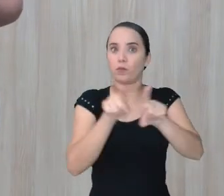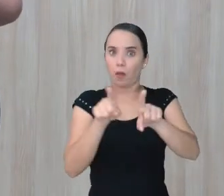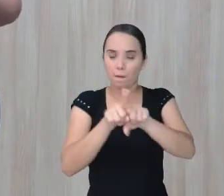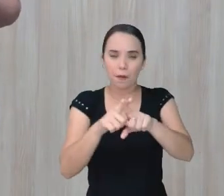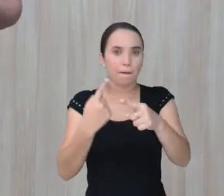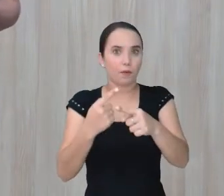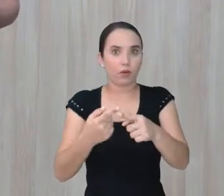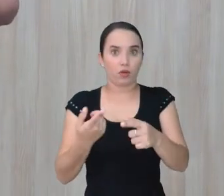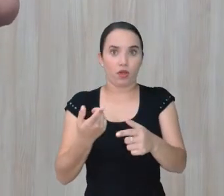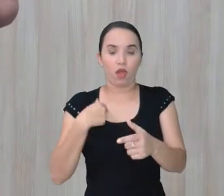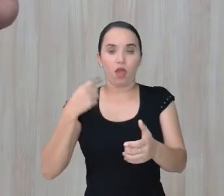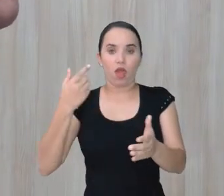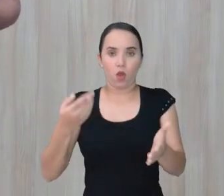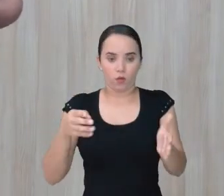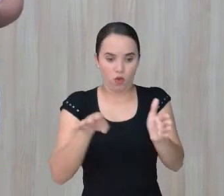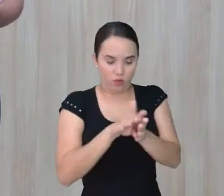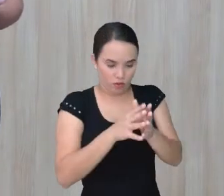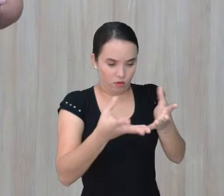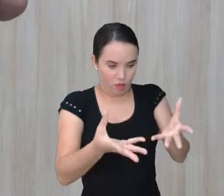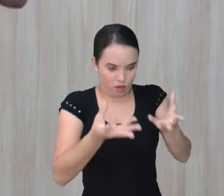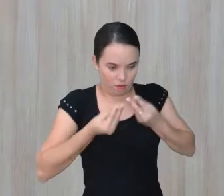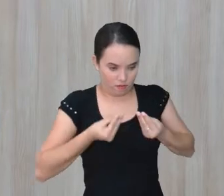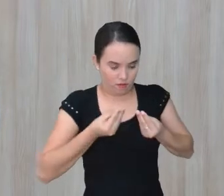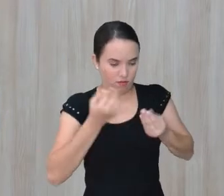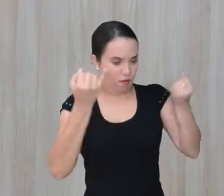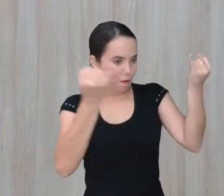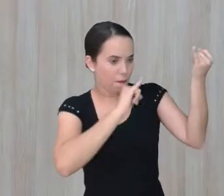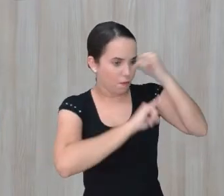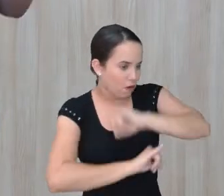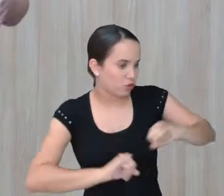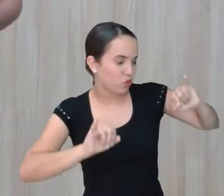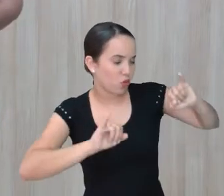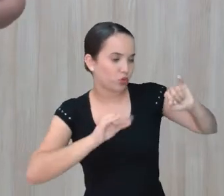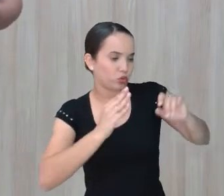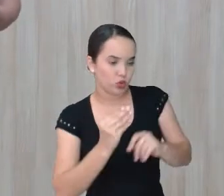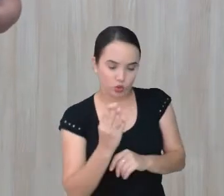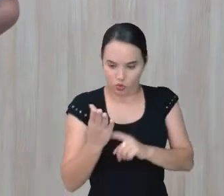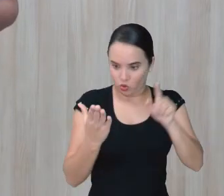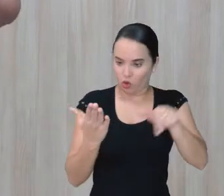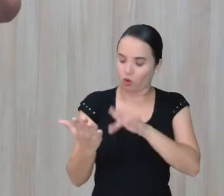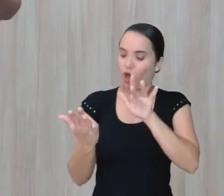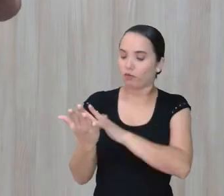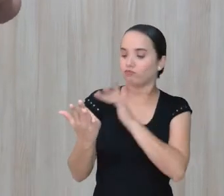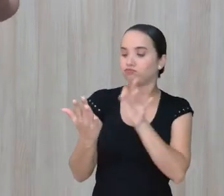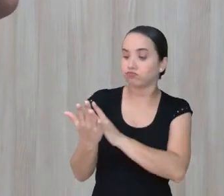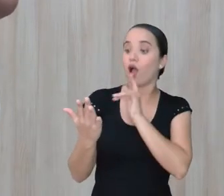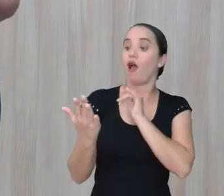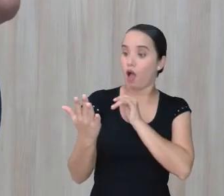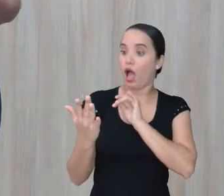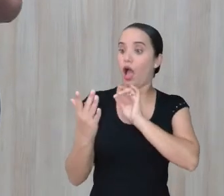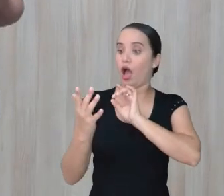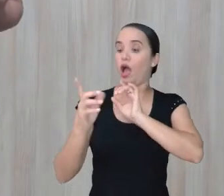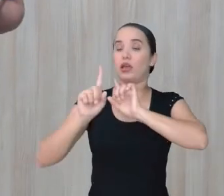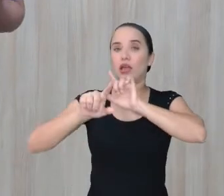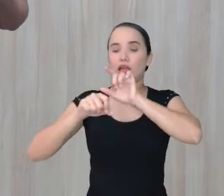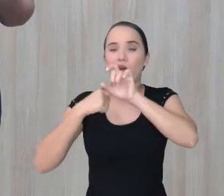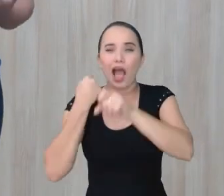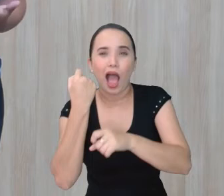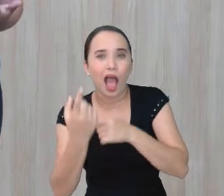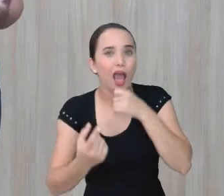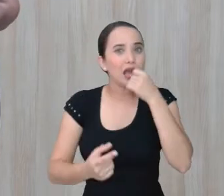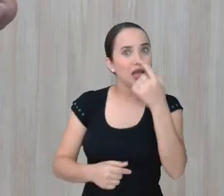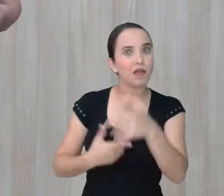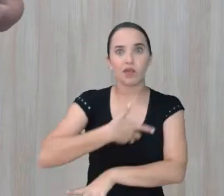notícia no meu celular, que eu leio, que eu gosto, eu já coloco adiante, eu já compartilho e às vezes esqueço de pesquisar